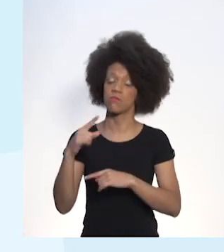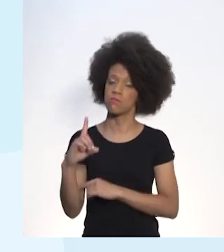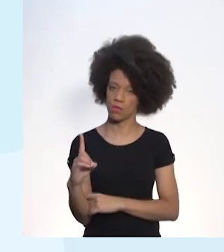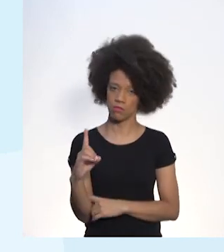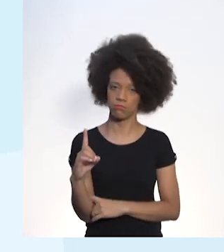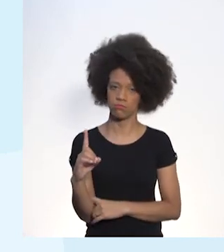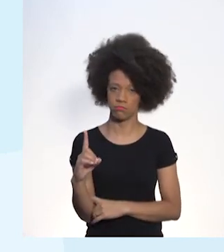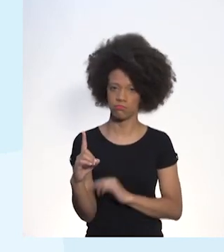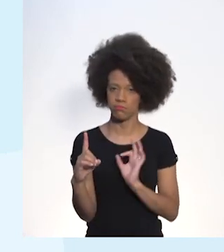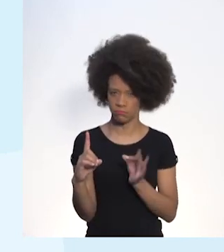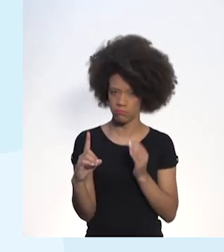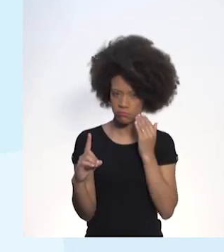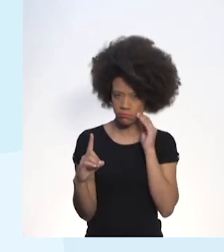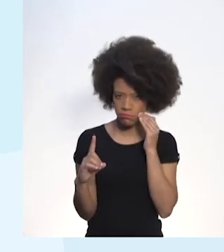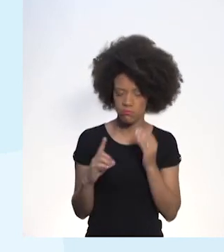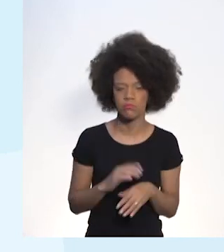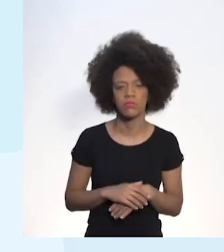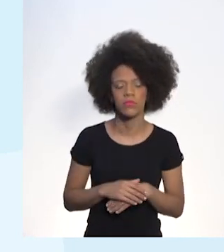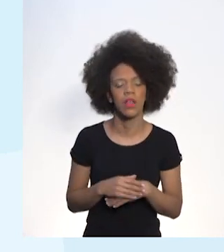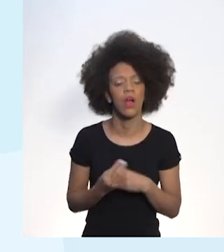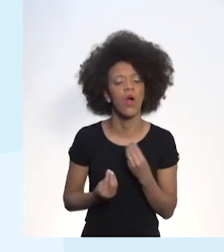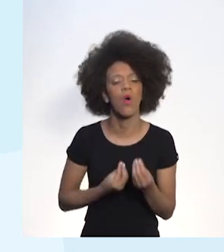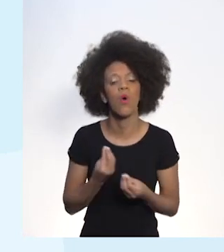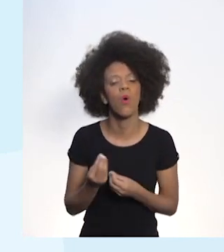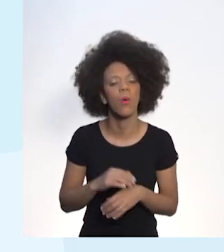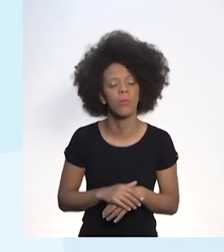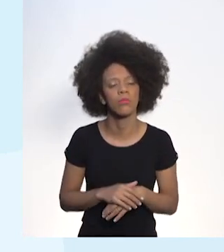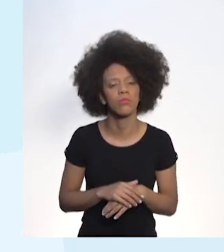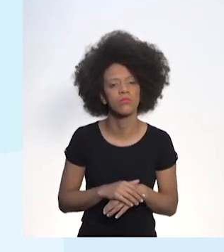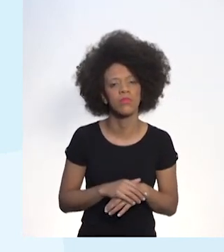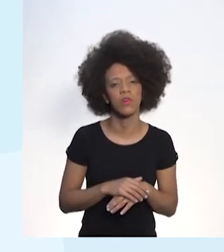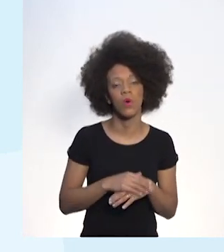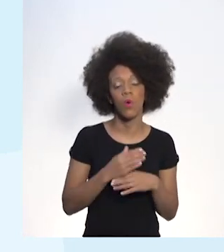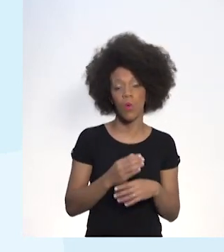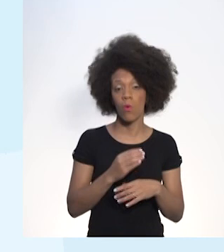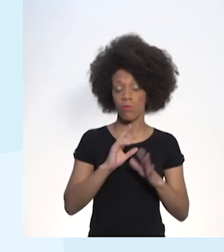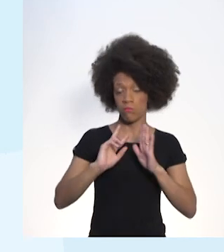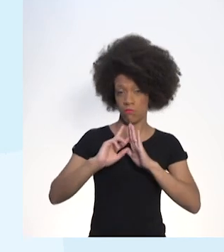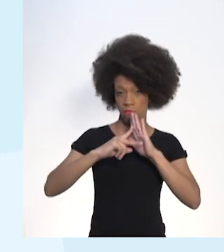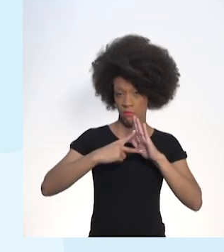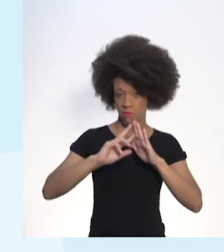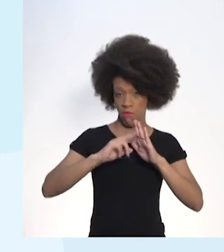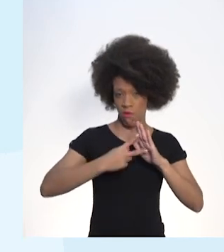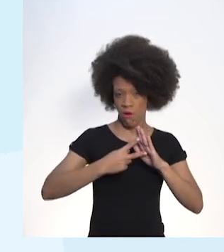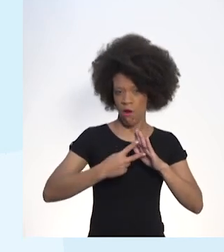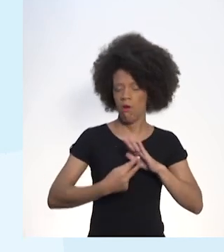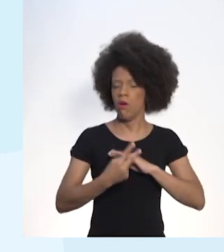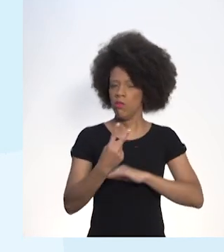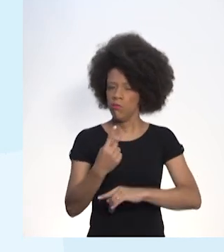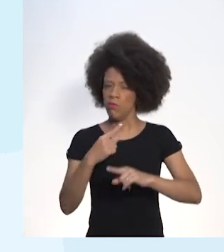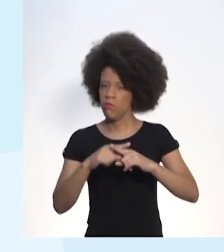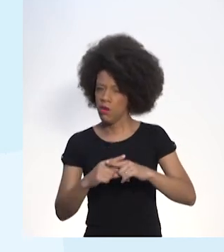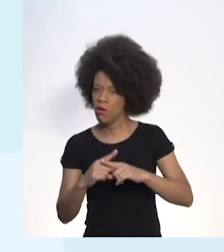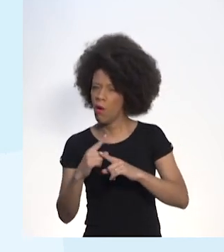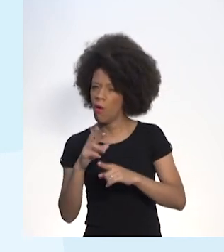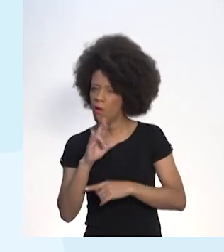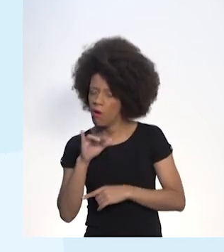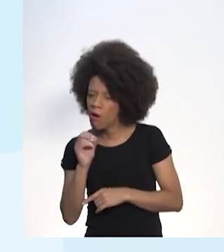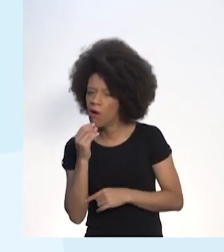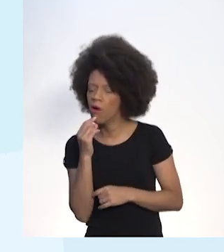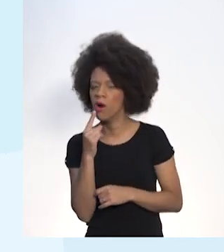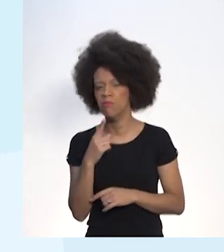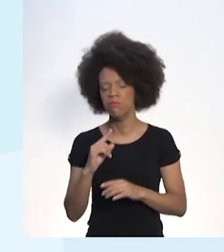circunferência é igual a π vezes D. Como o diâmetro é 2 vezes o raio, então circunferência é igual a